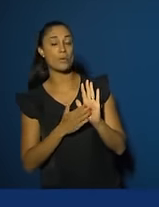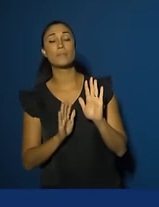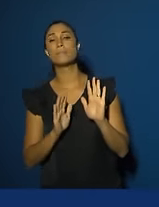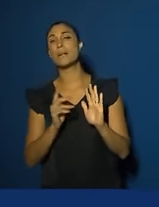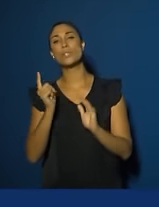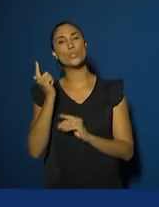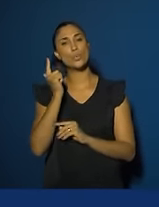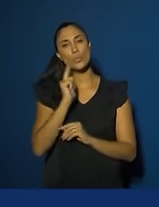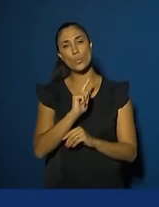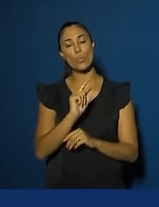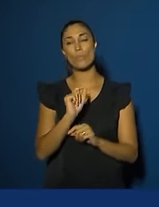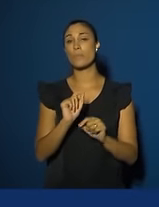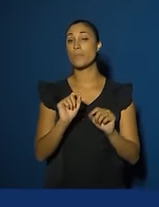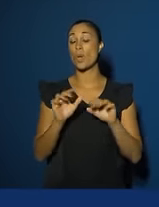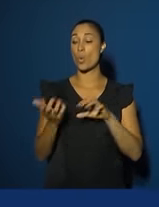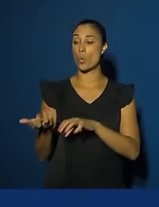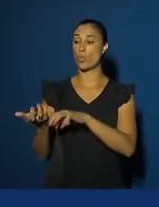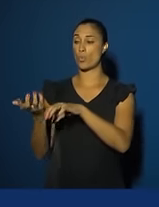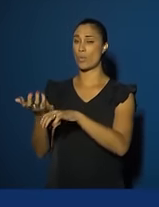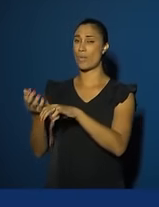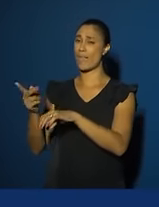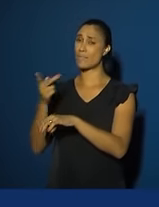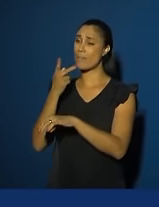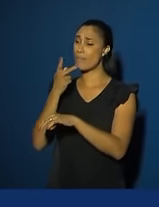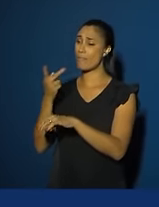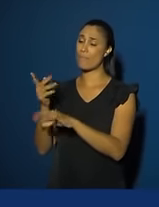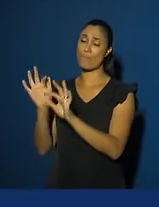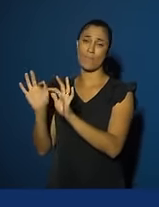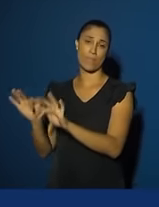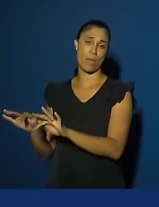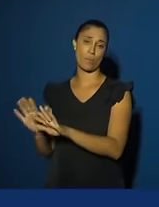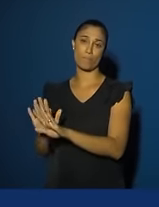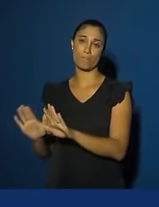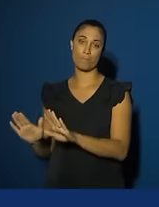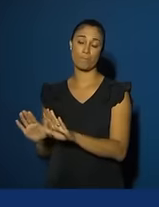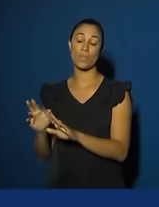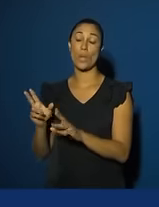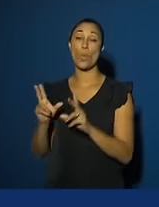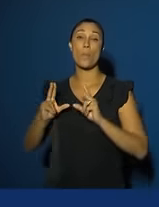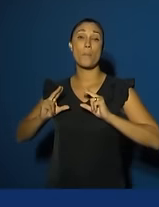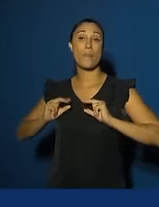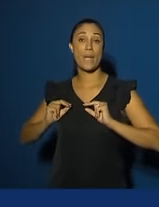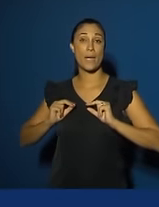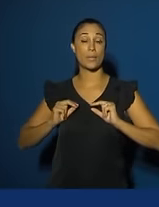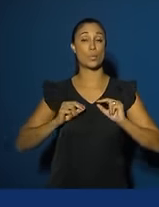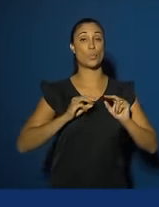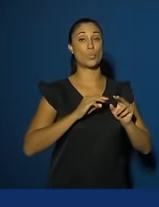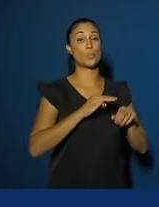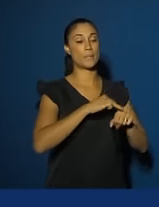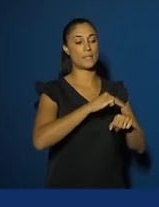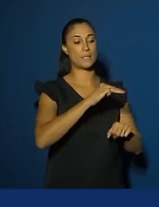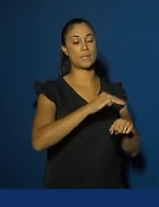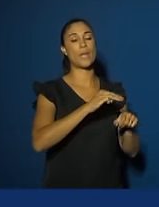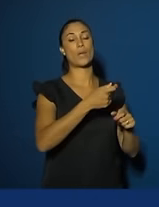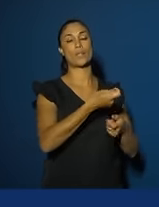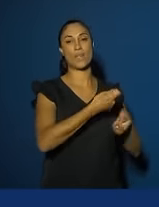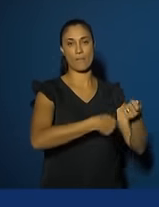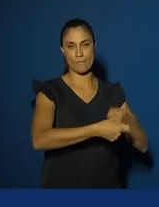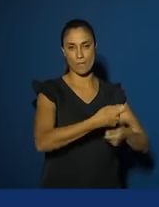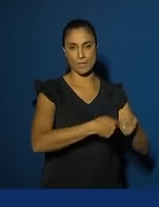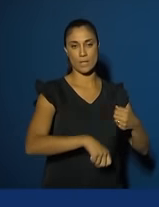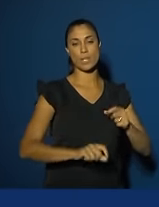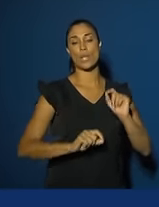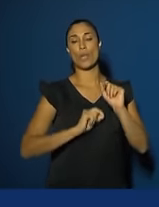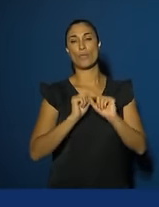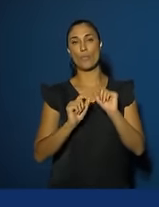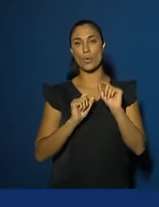eu repito o congresso da palavra final o o mérito da fazenda do ano passado foi ter tido